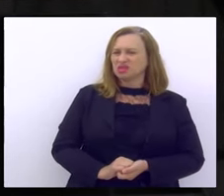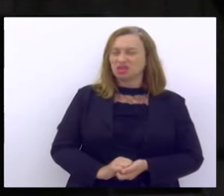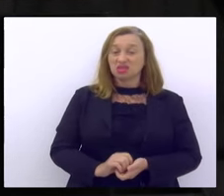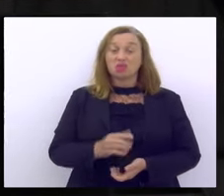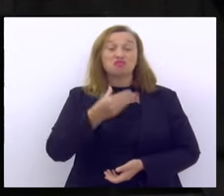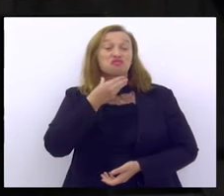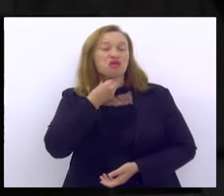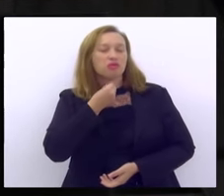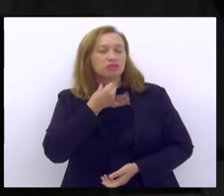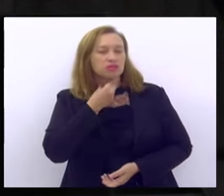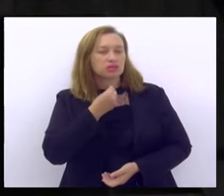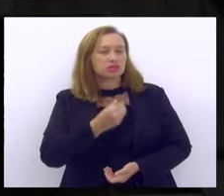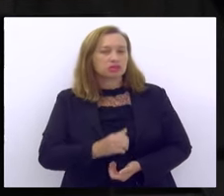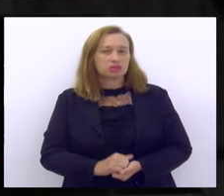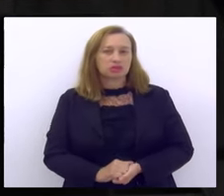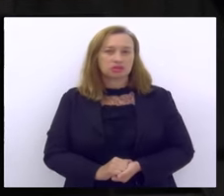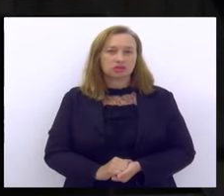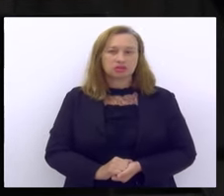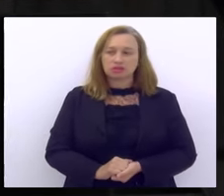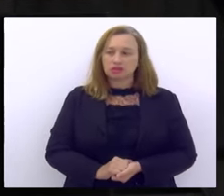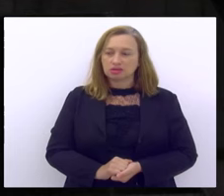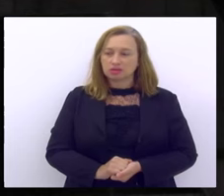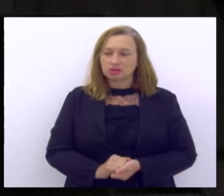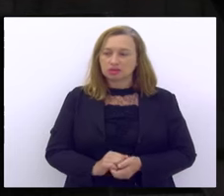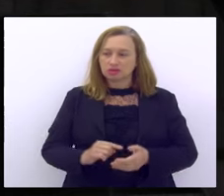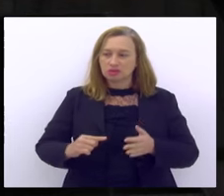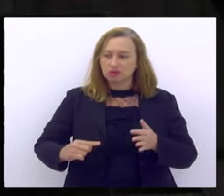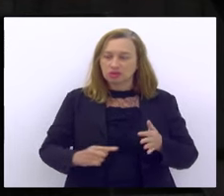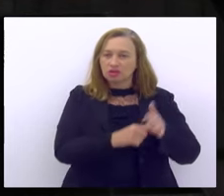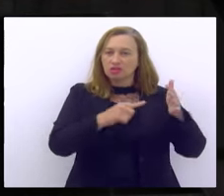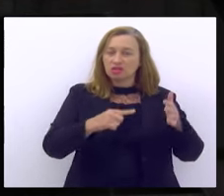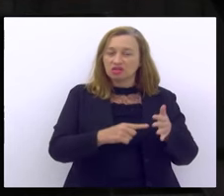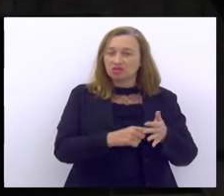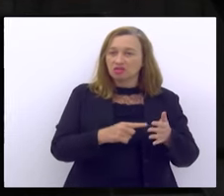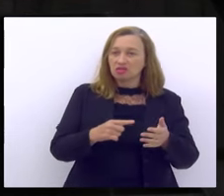fakes, plantadas por eles, pagas por eles.